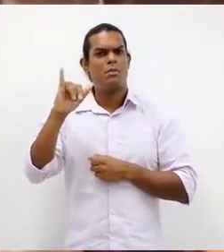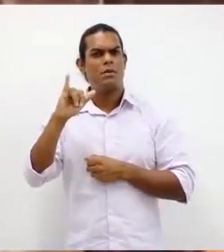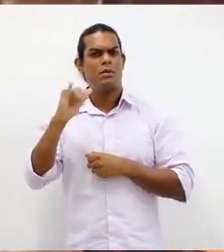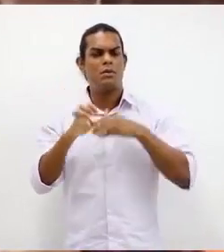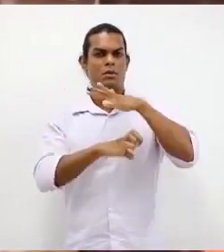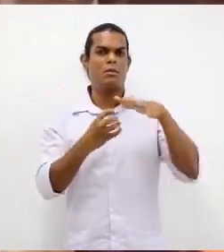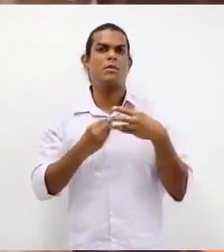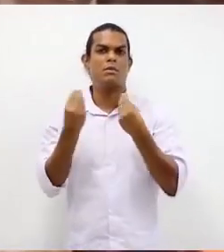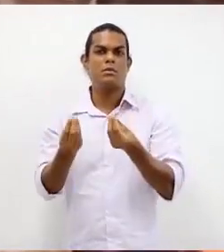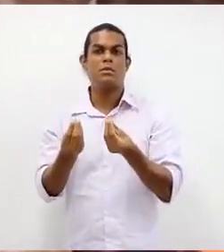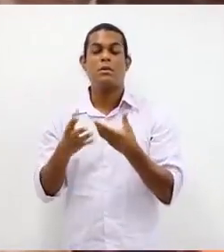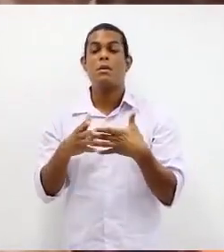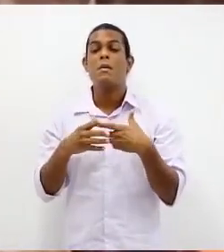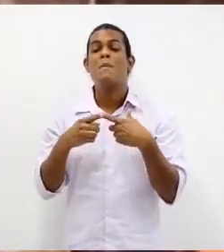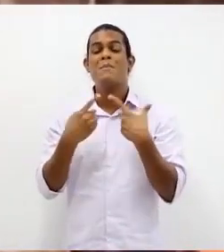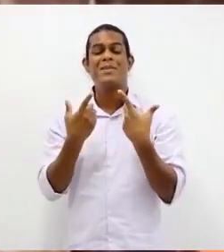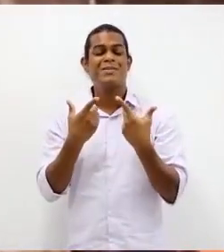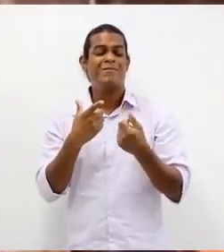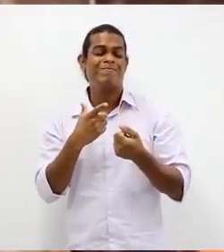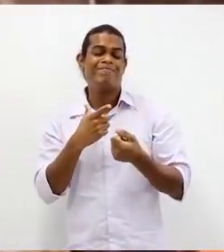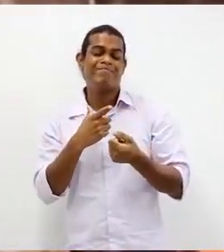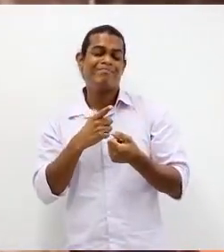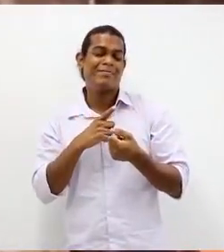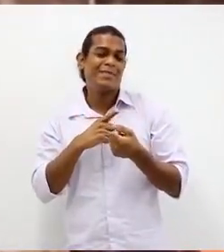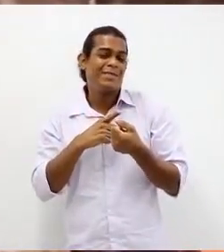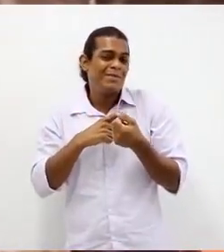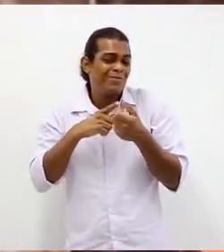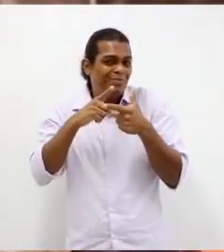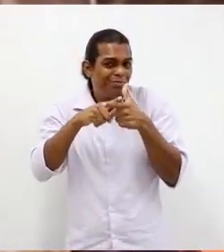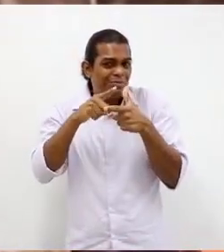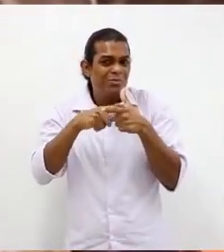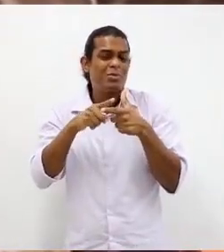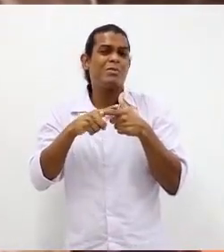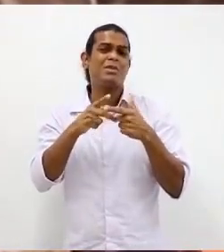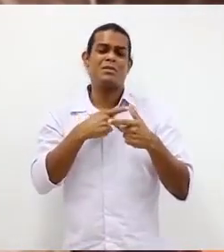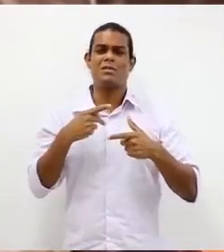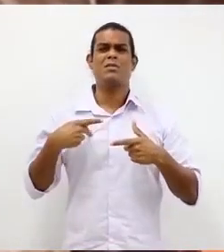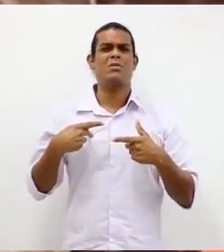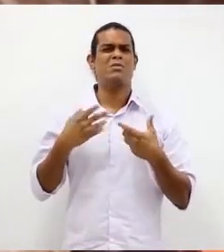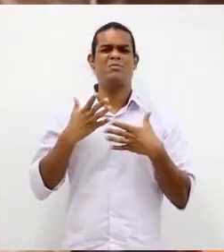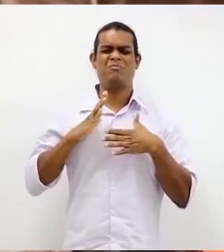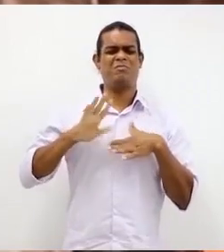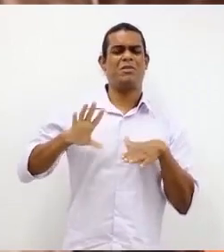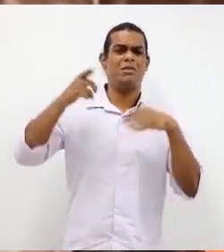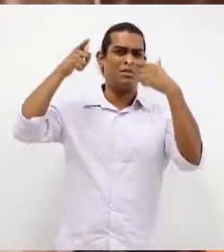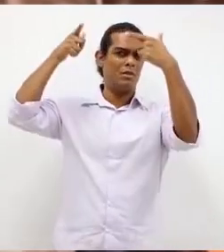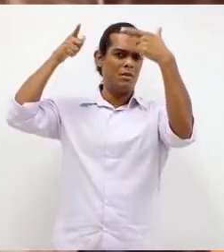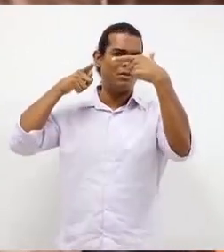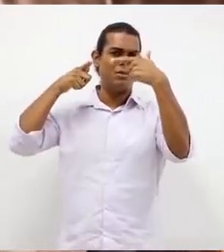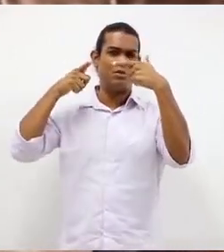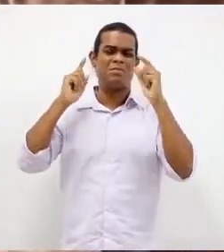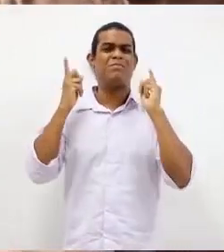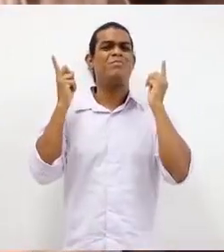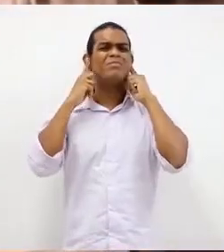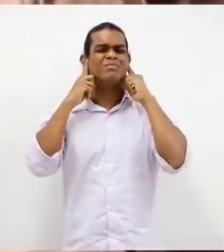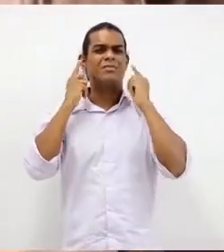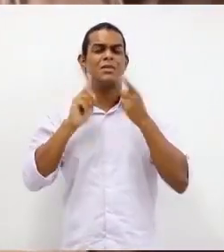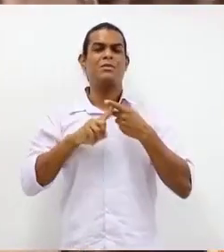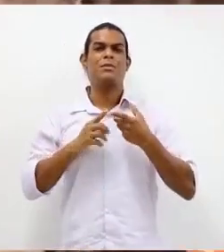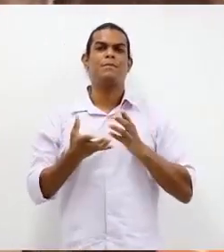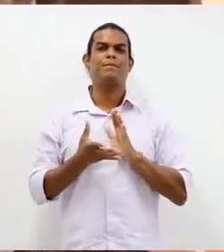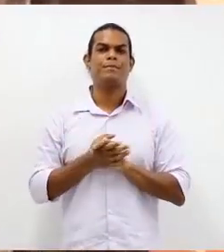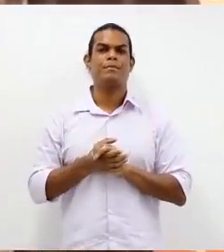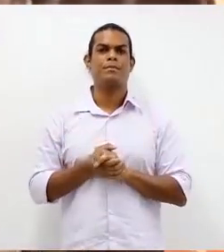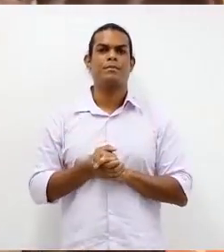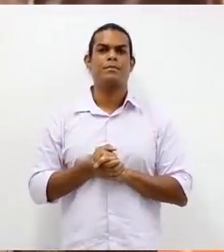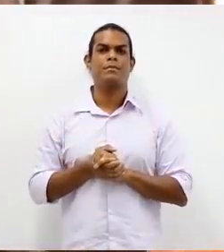nos colocando. Mas, Patrícia, eu tenho um problema de saúde que eu não gostaria de colocar o capacete, nem colocar proteção auricular. Você me autoriza a fazer isso? Bom,